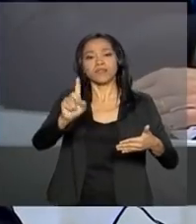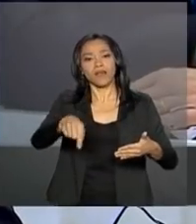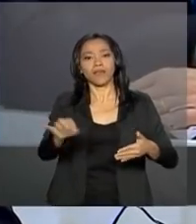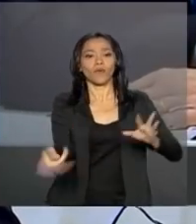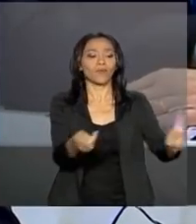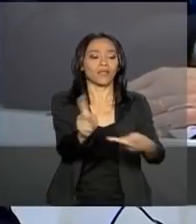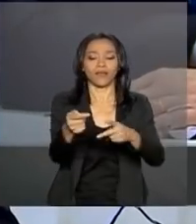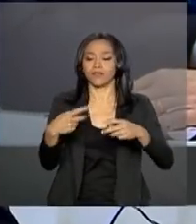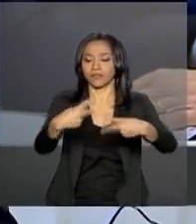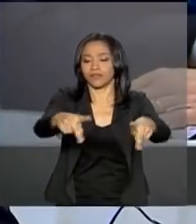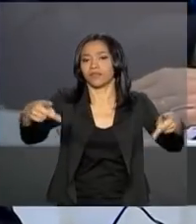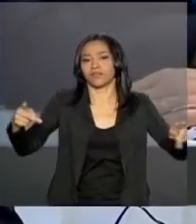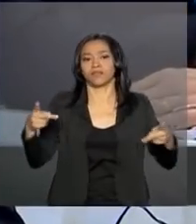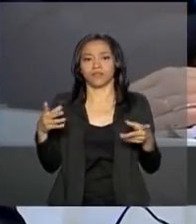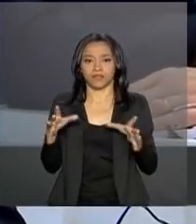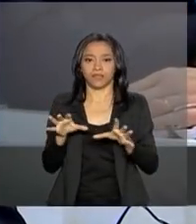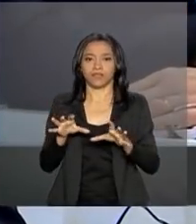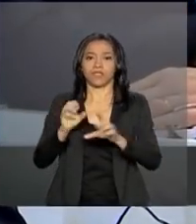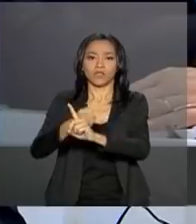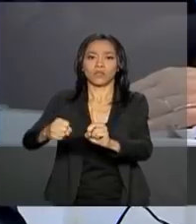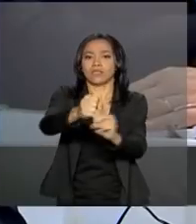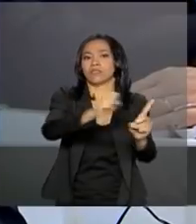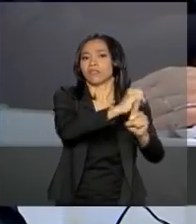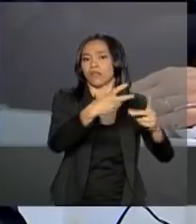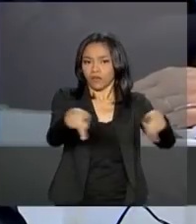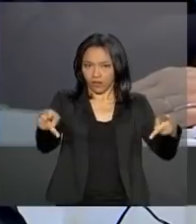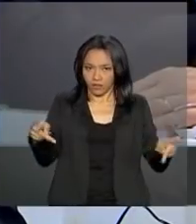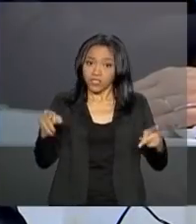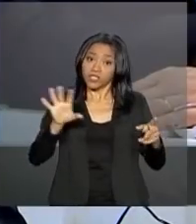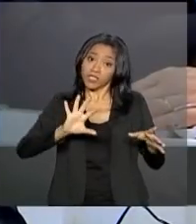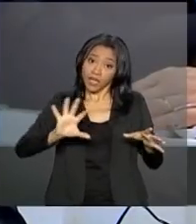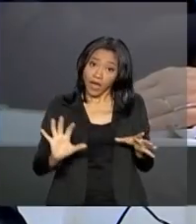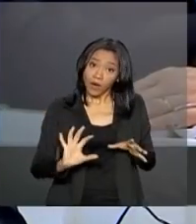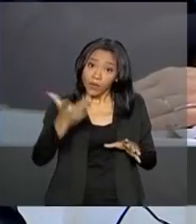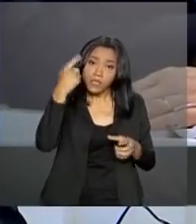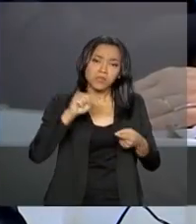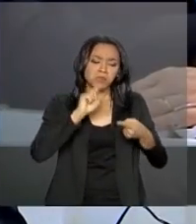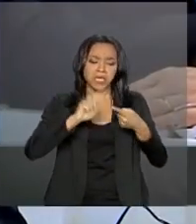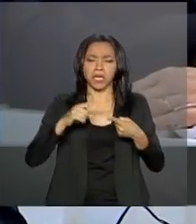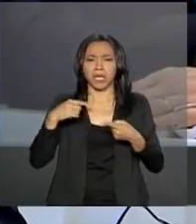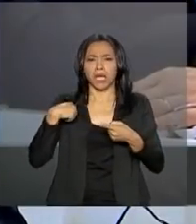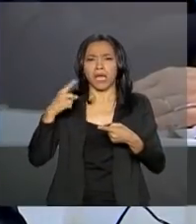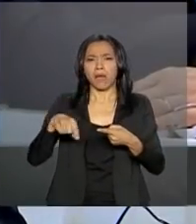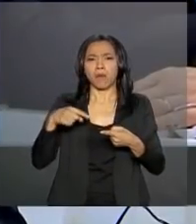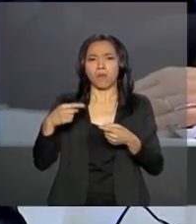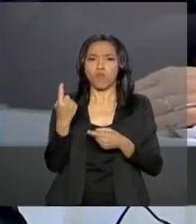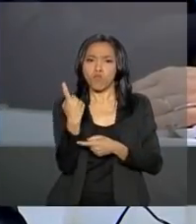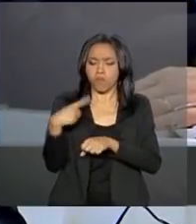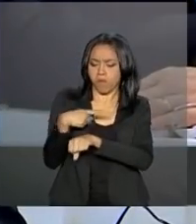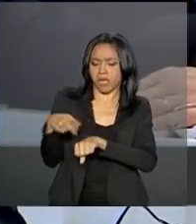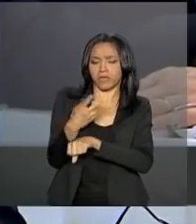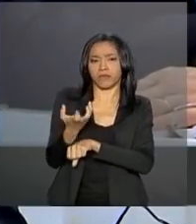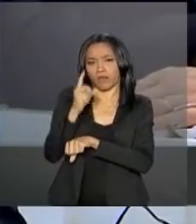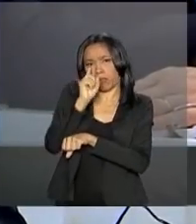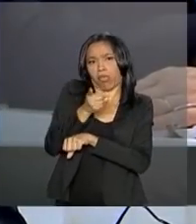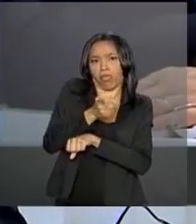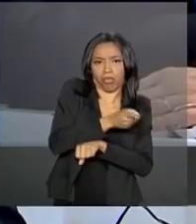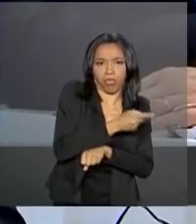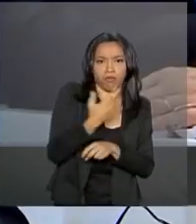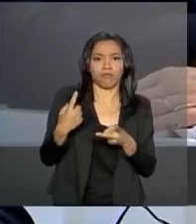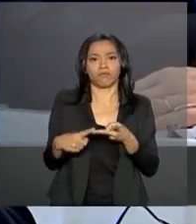que passam por tendências ao protecionismo ao usar o isolacionismo ea unilateralismo e que